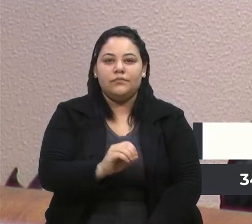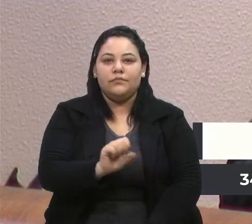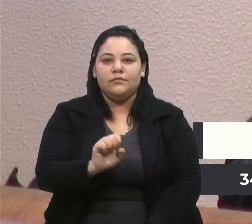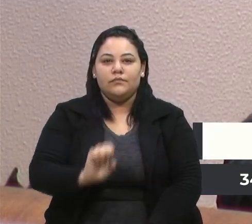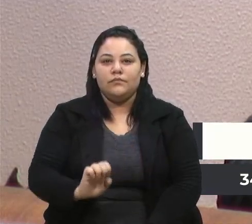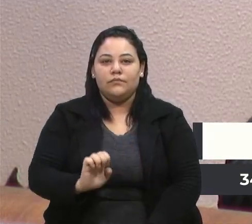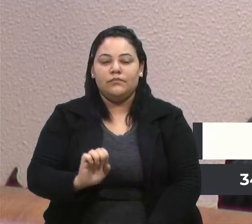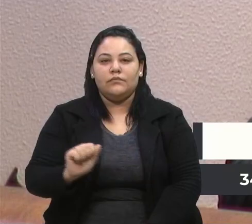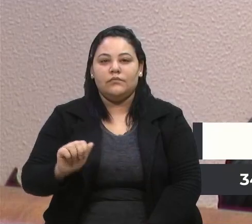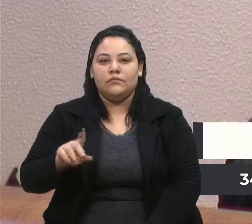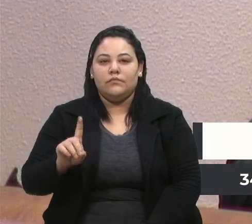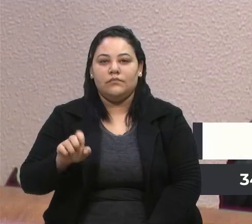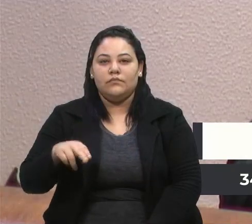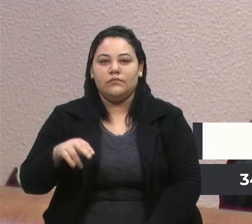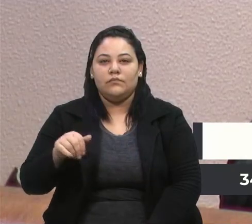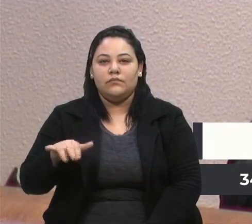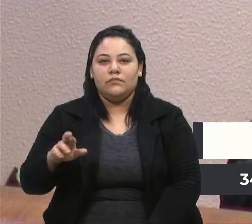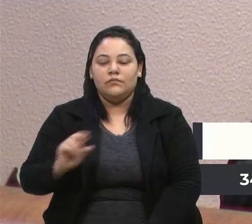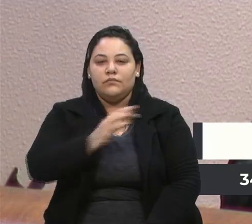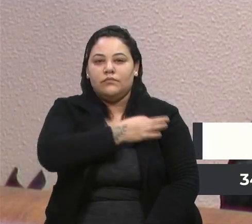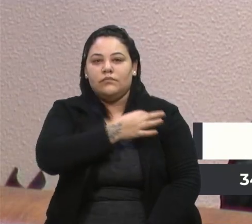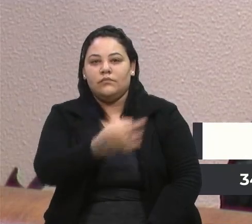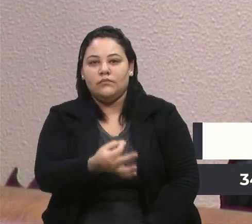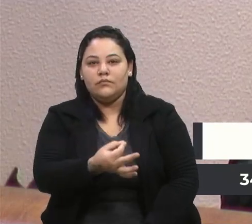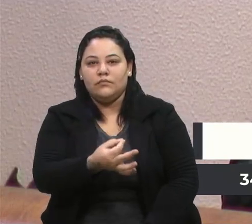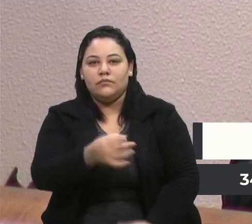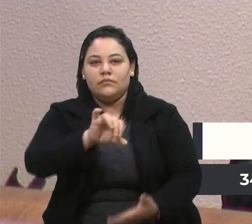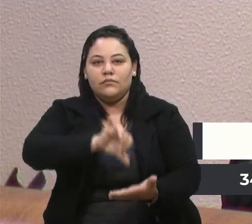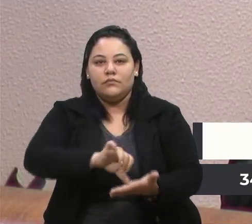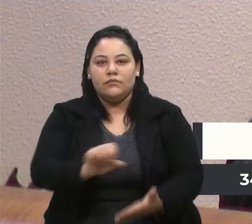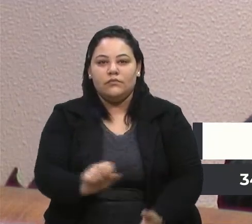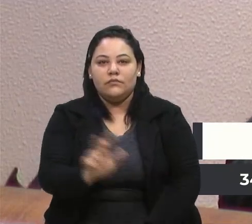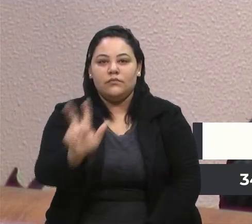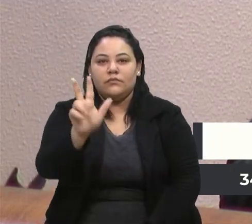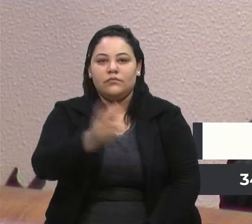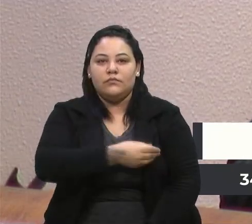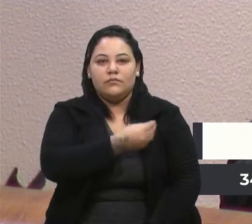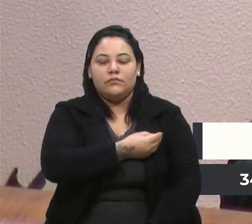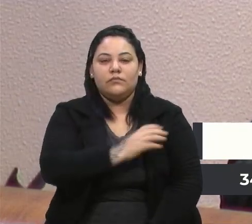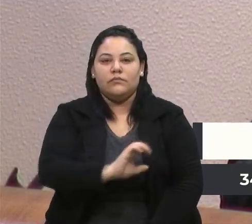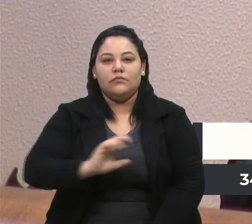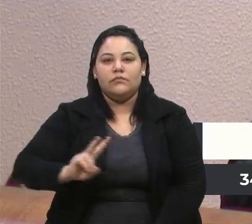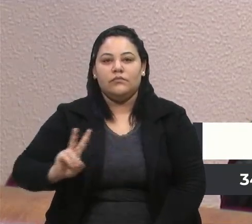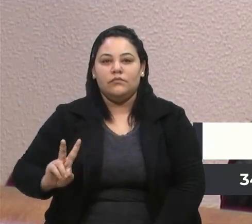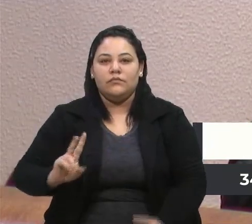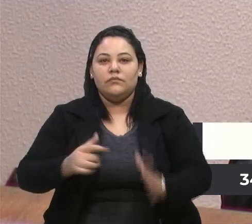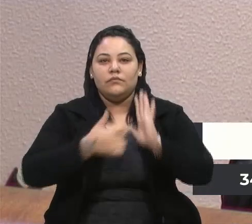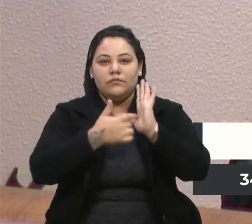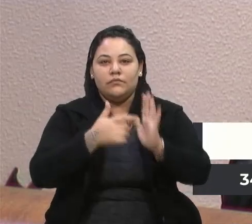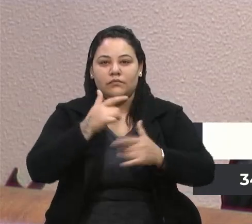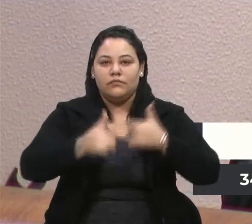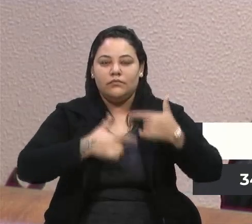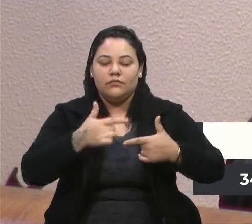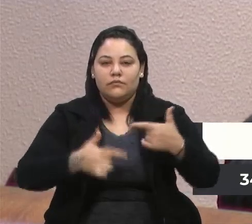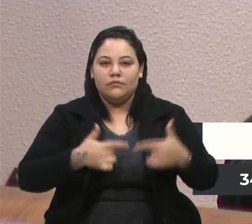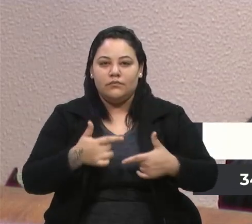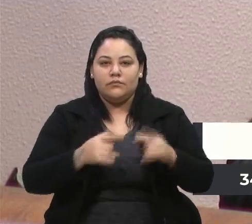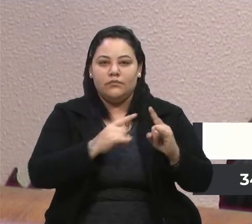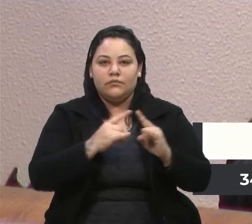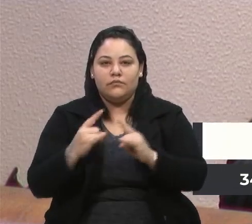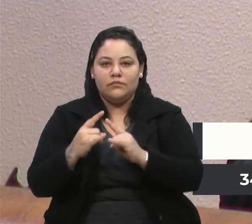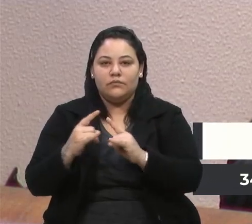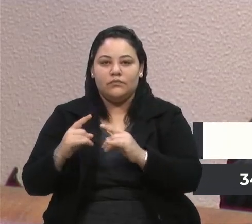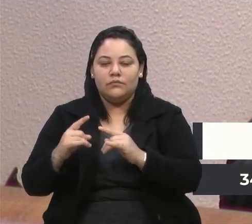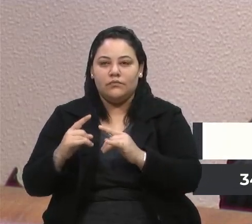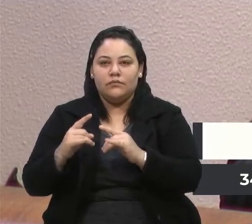Teodoro, voluntário do Centro de Valorização da Vida, CVV, que apresentará o trabalho da entidade relacionado ao